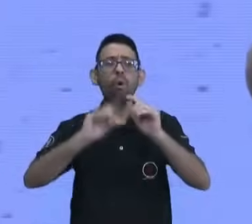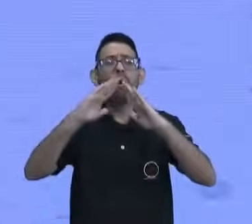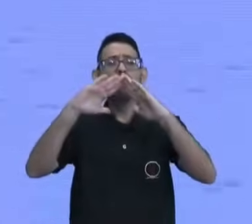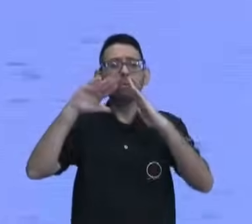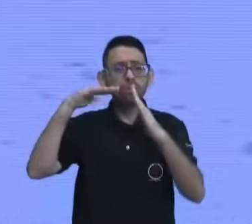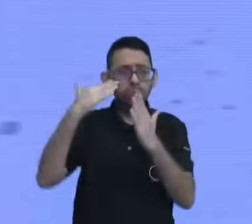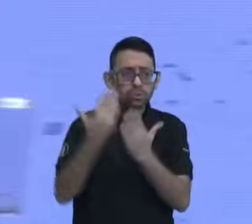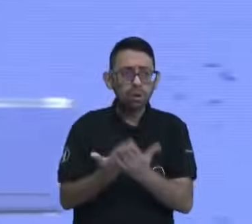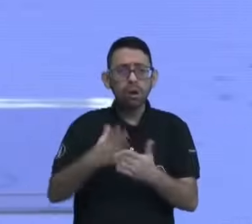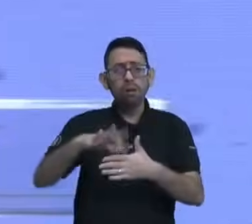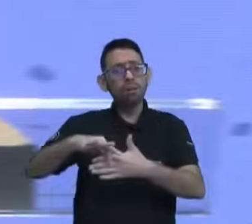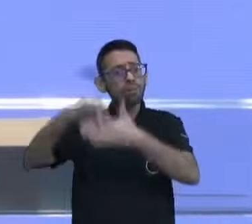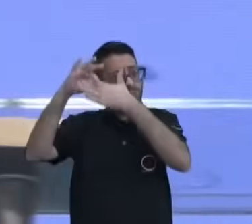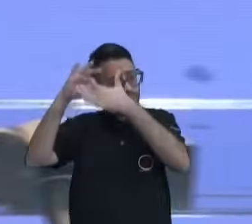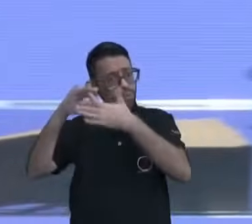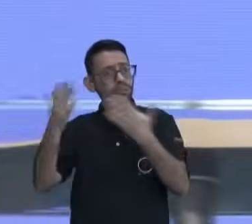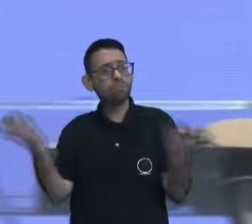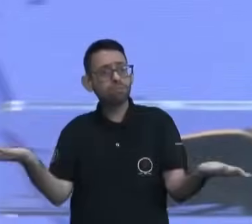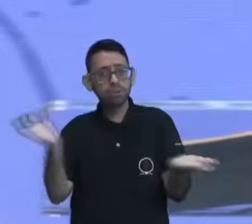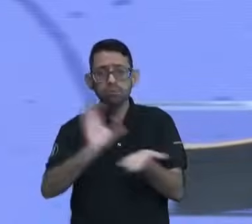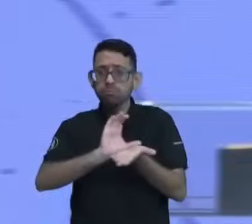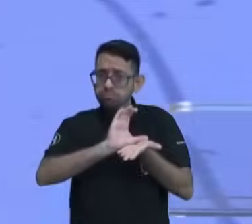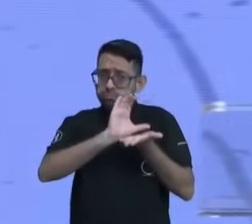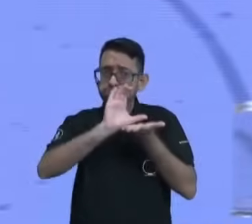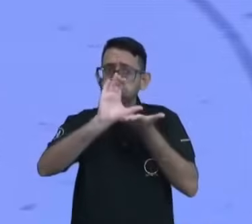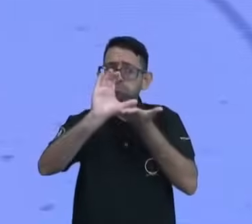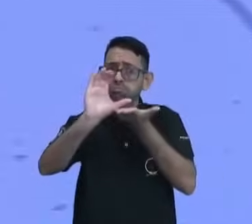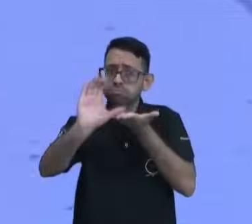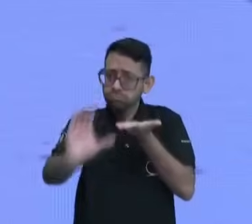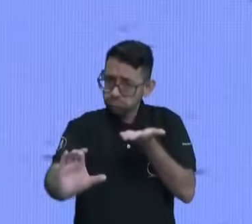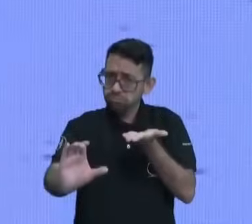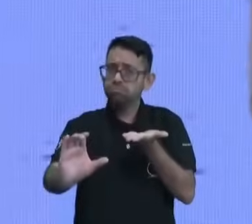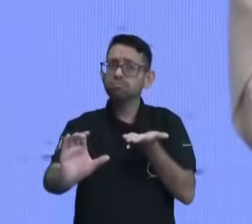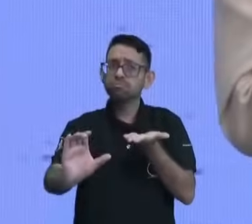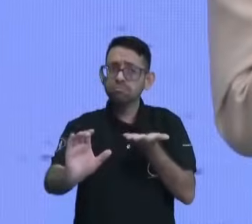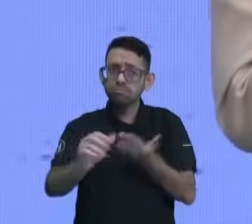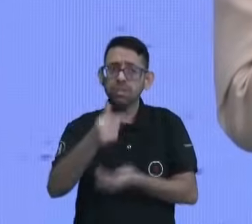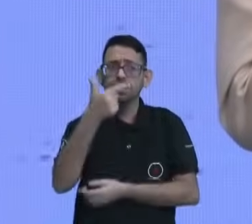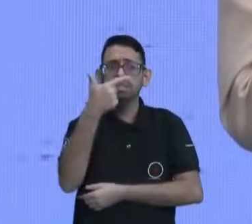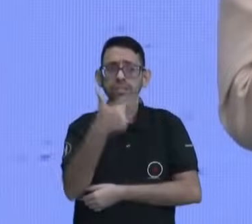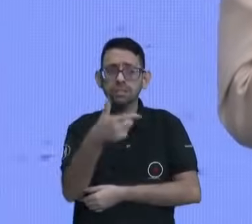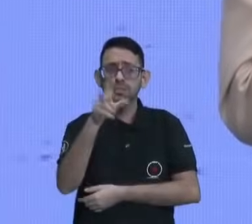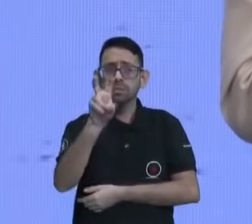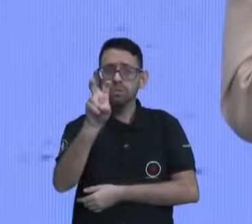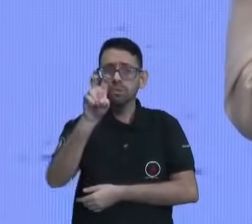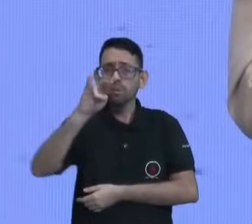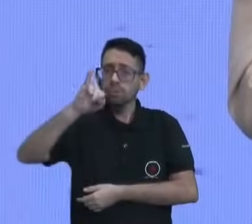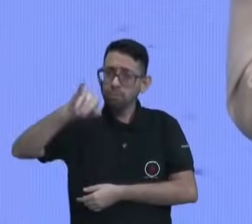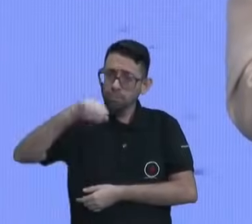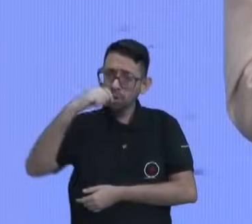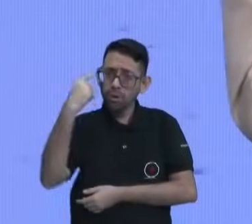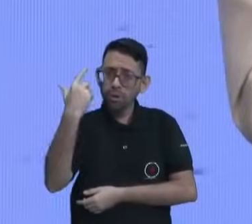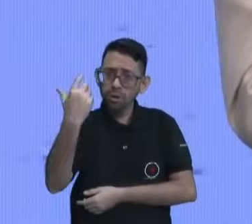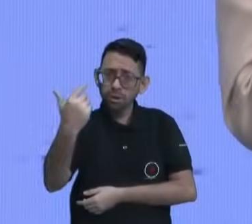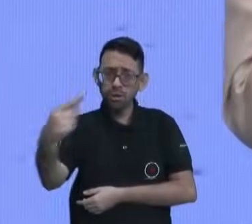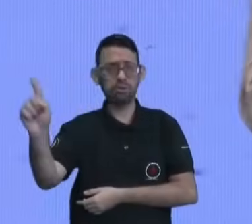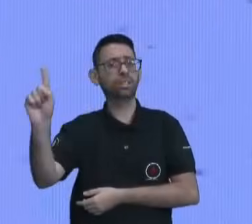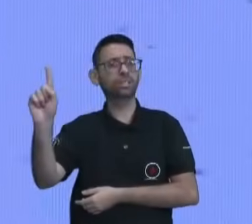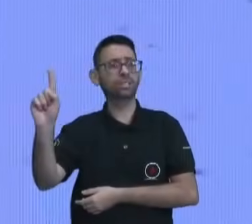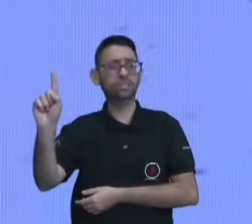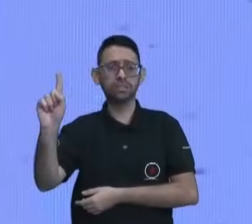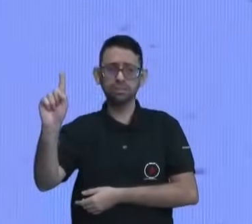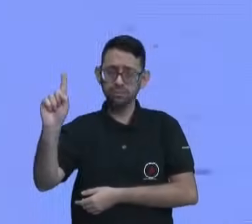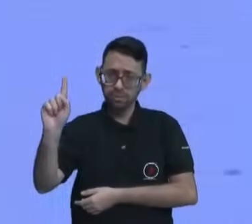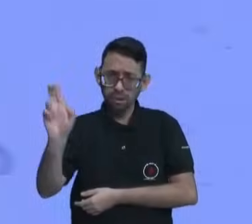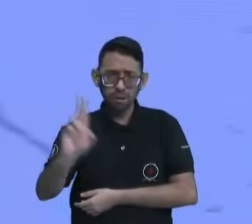nós já investimos nessa escola de líderes 25 milhões de reais levando